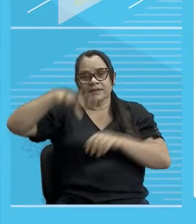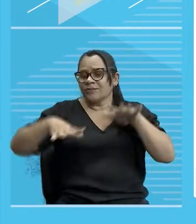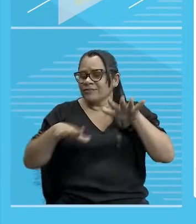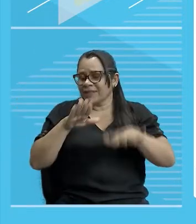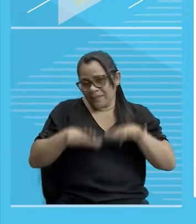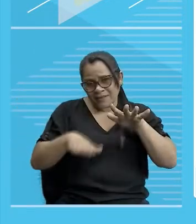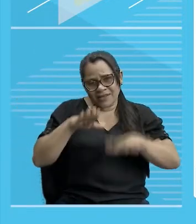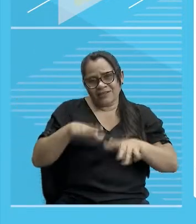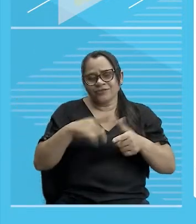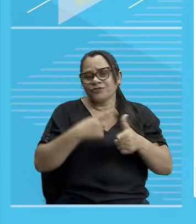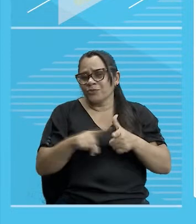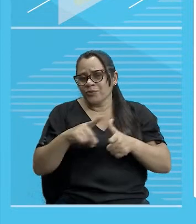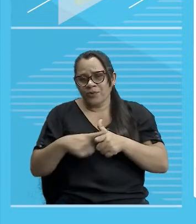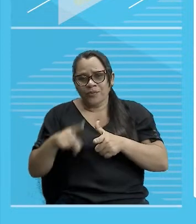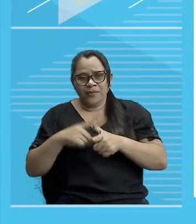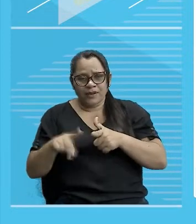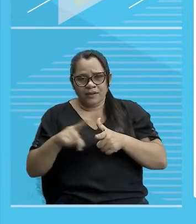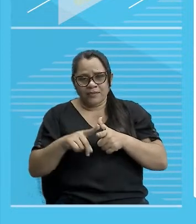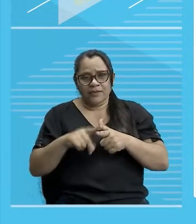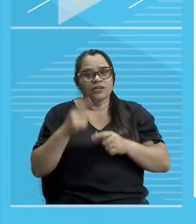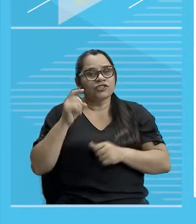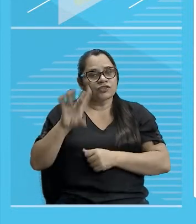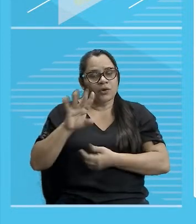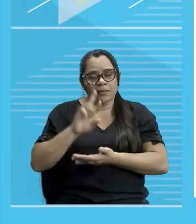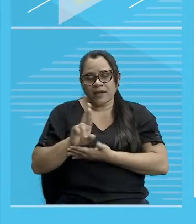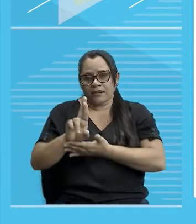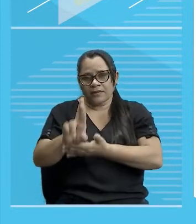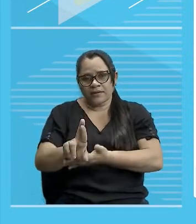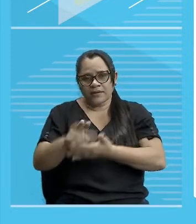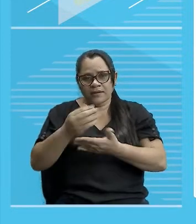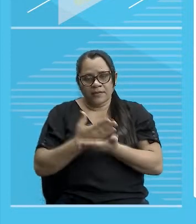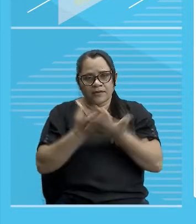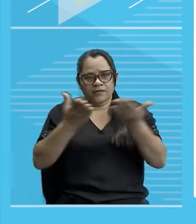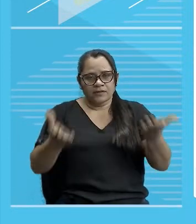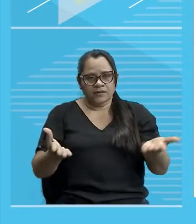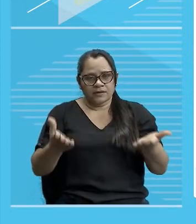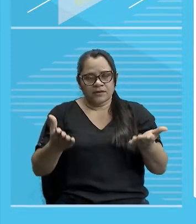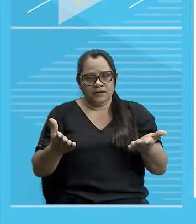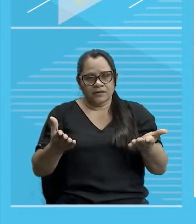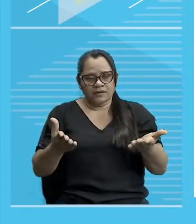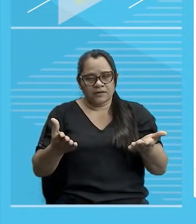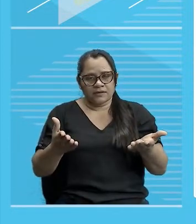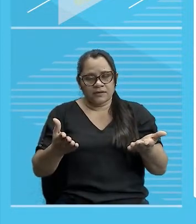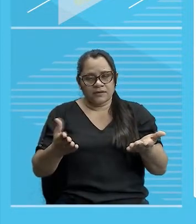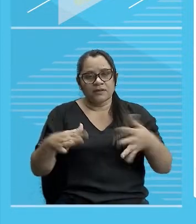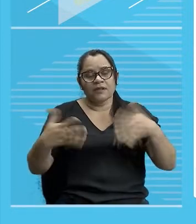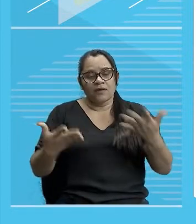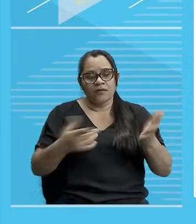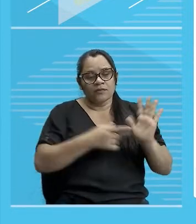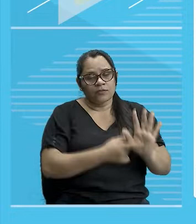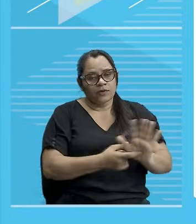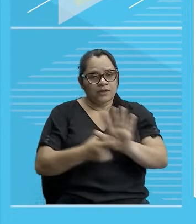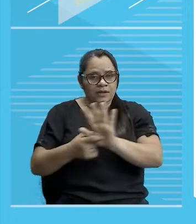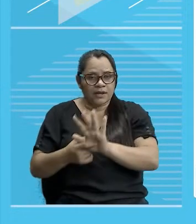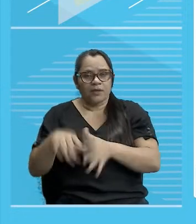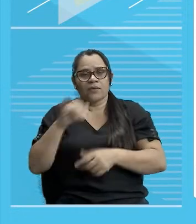é só para representar para vocês mas vamos supor o exemplo que eu dei para vocês